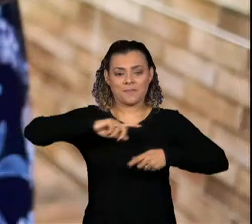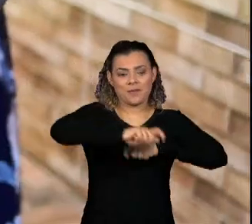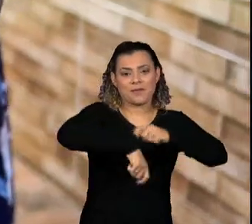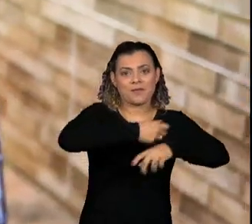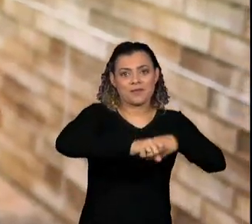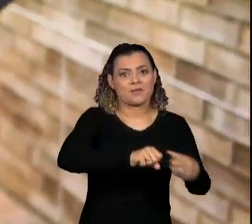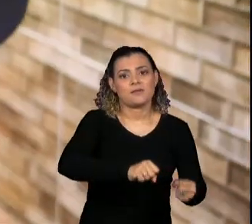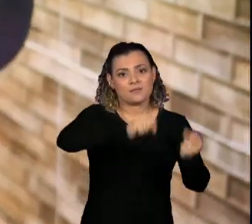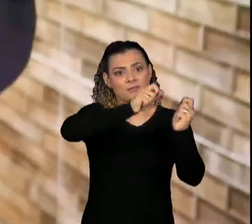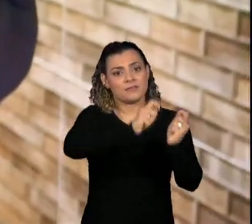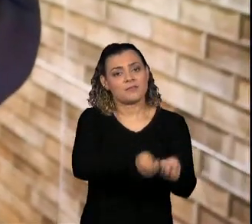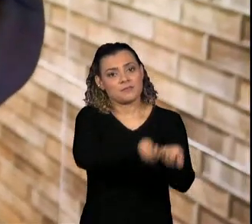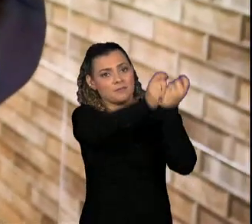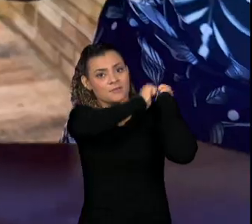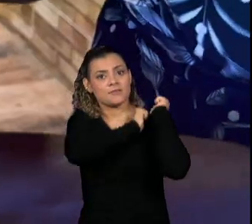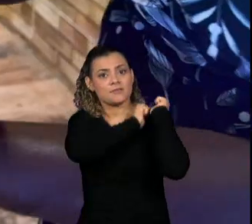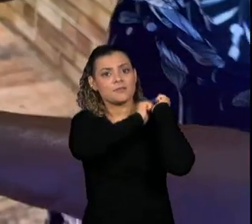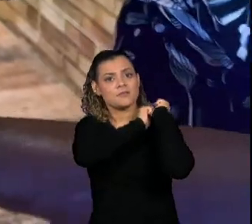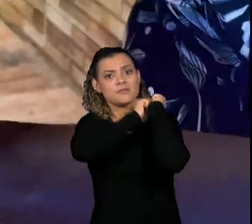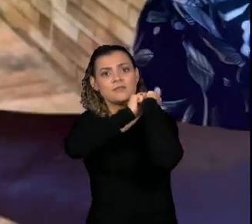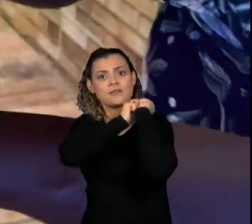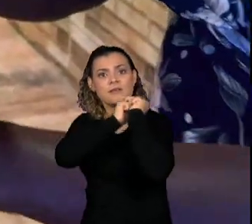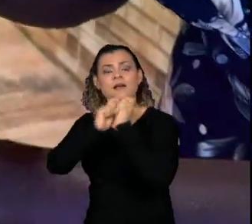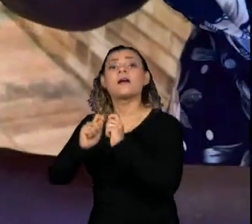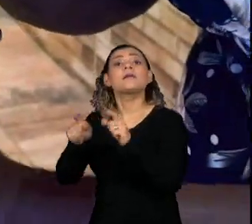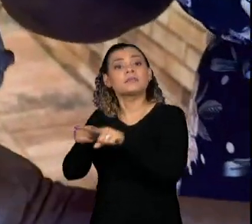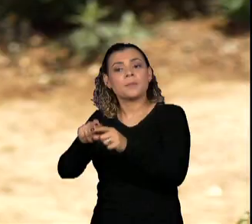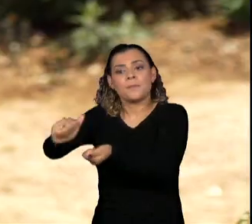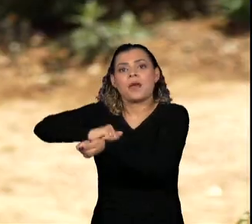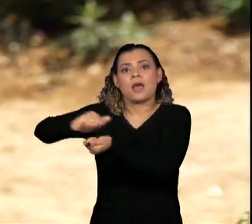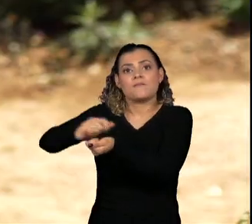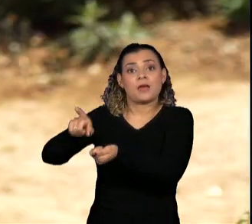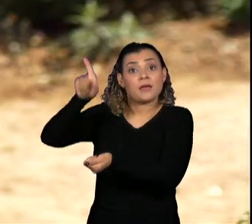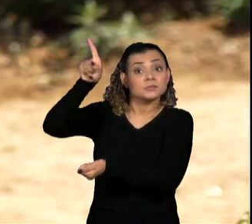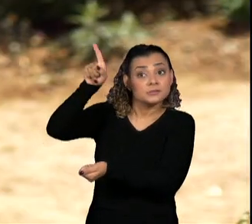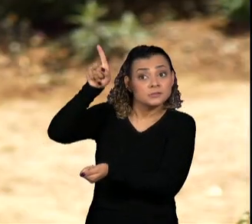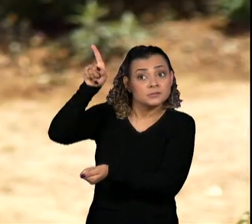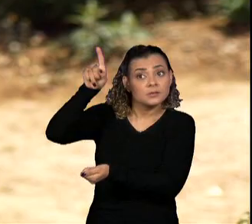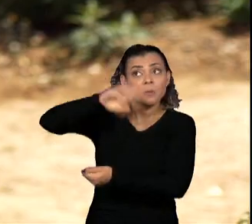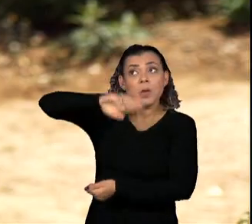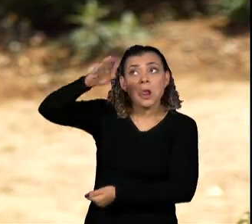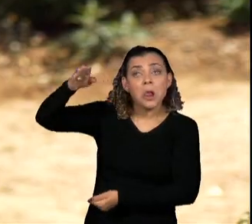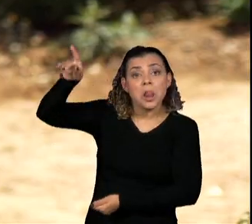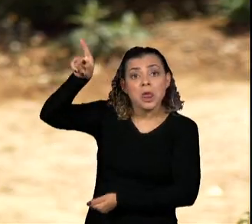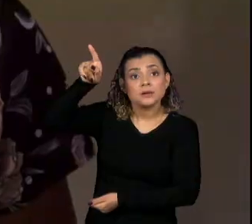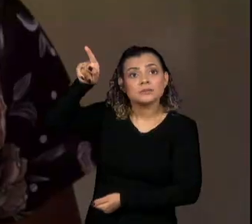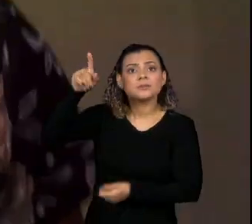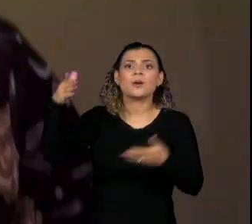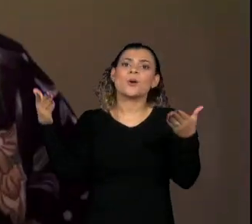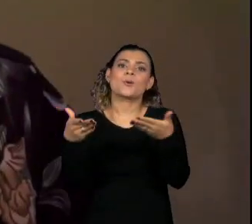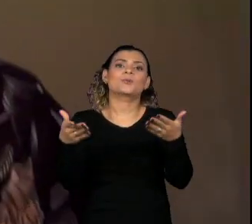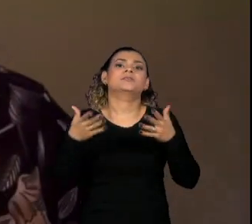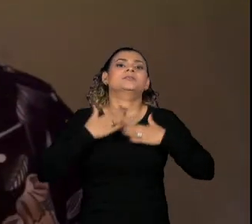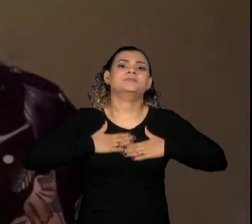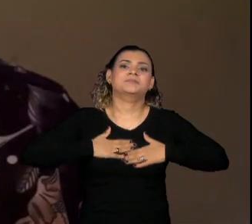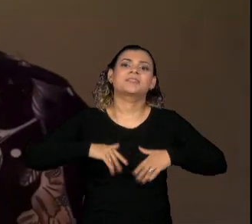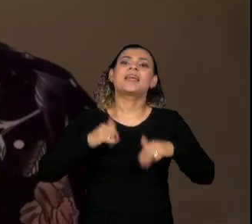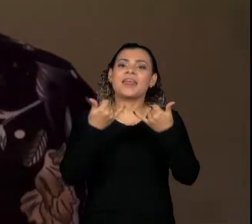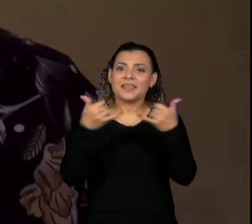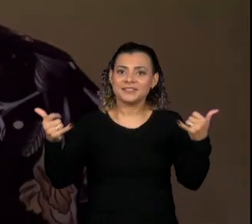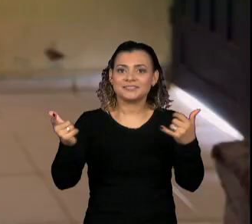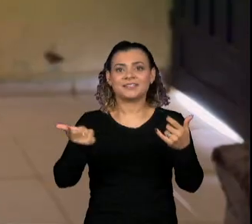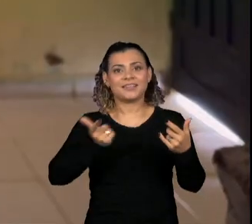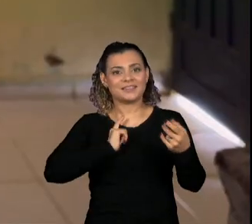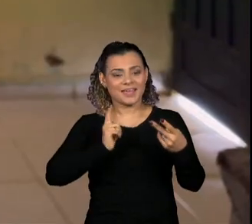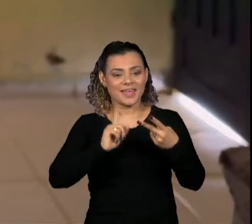a água de lá também na cabeça. Hoje, graças a Deus, água tem, graças a Deus. Hoje já tem uma televisão, hoje já tem uma geladeira, já tem energia elétrica.